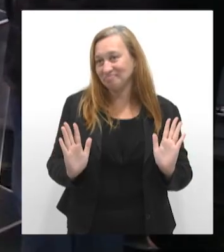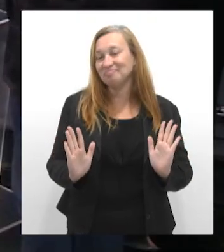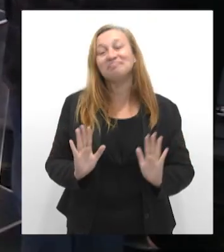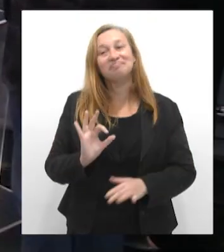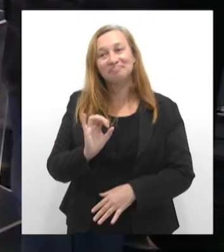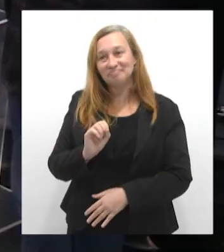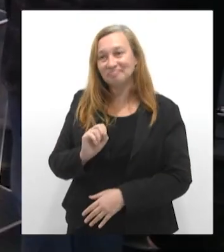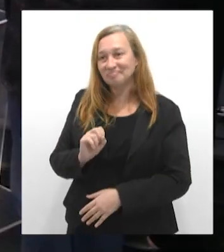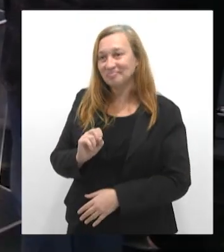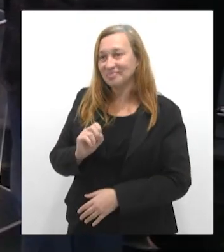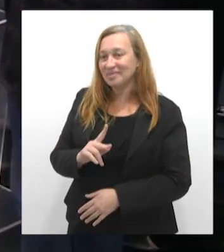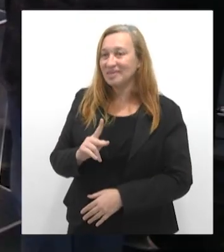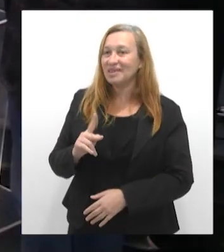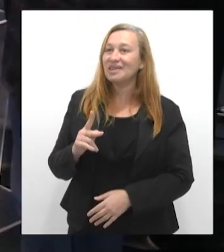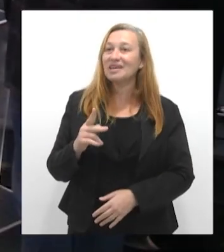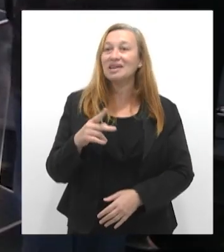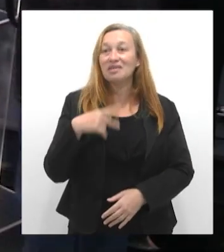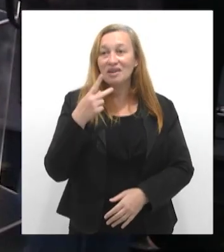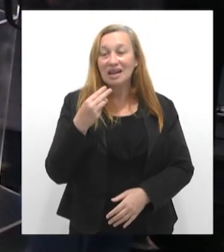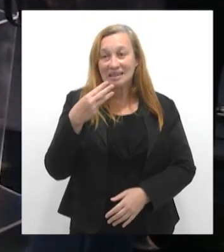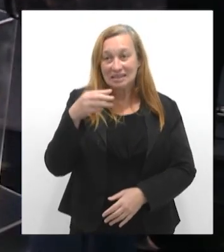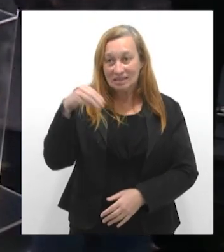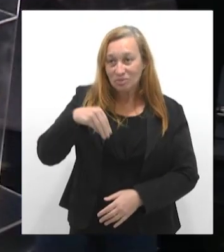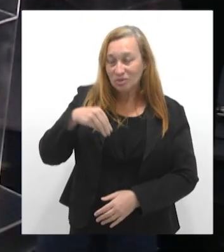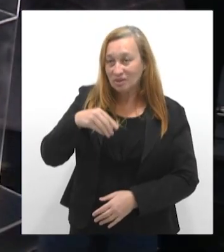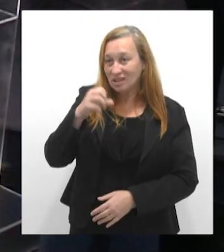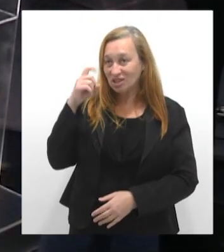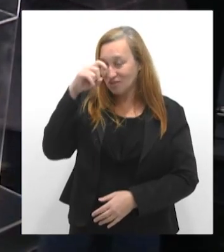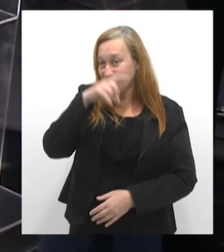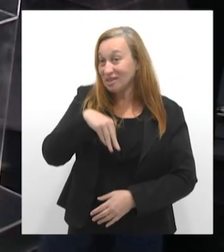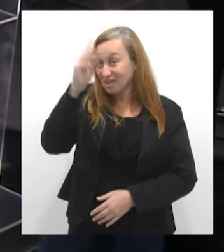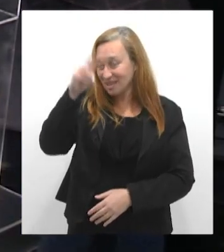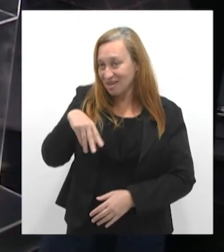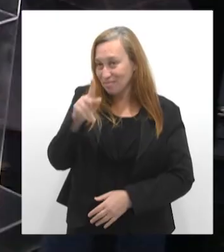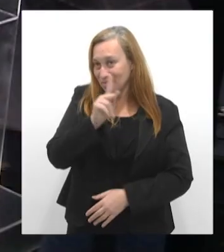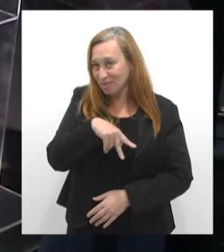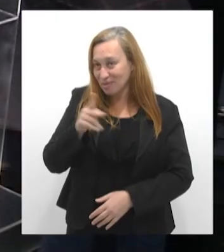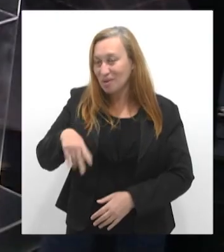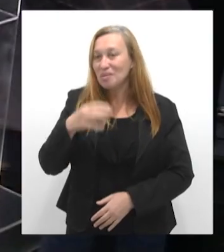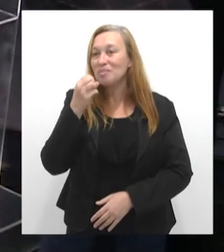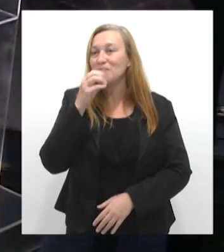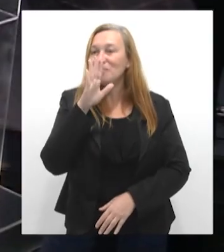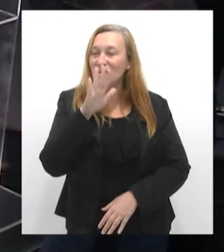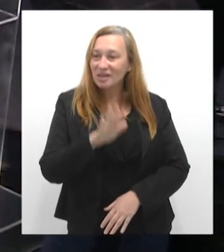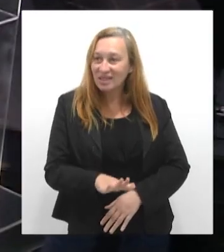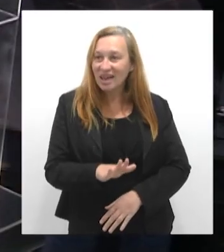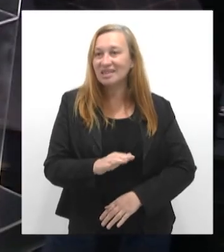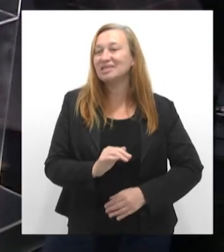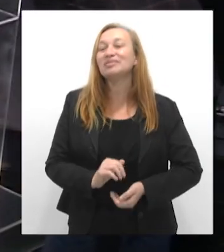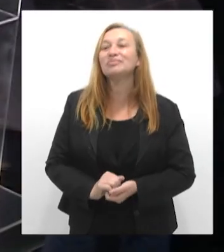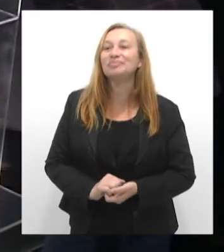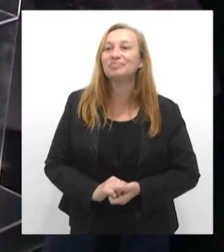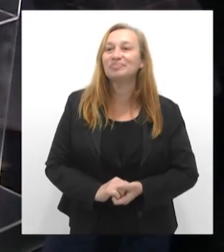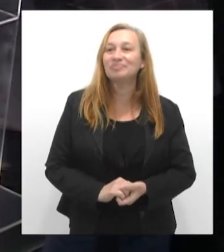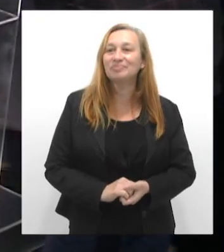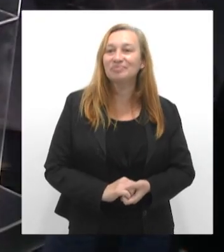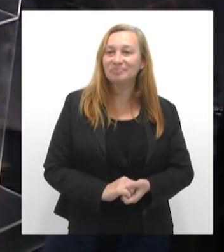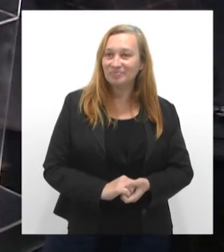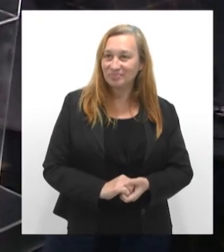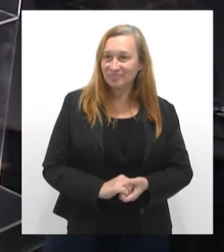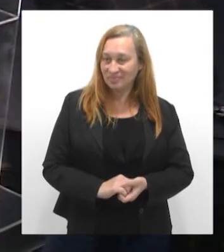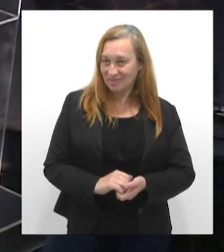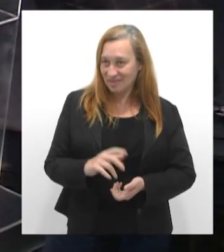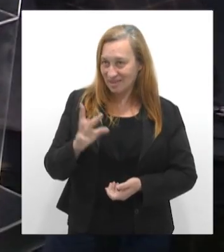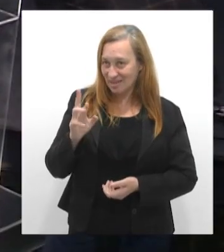bom, porque falar em 3 minutos é muito difícil para quem é professor. Boa tarde, eu quero... foi